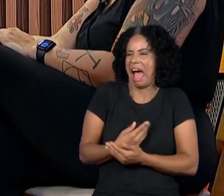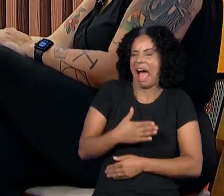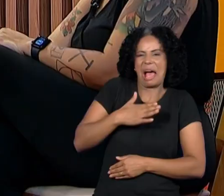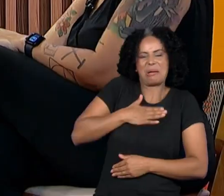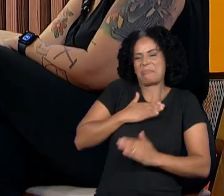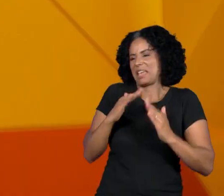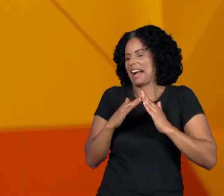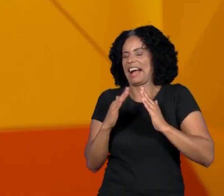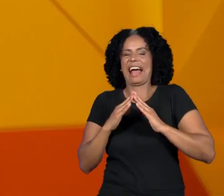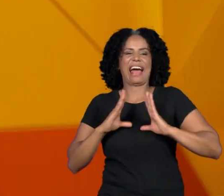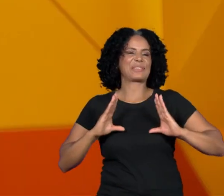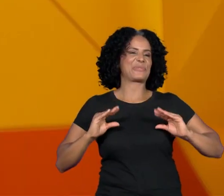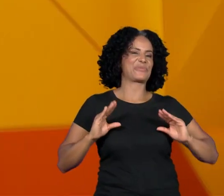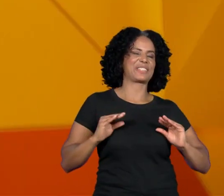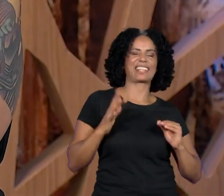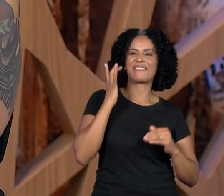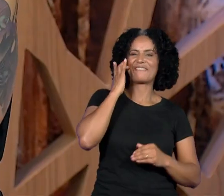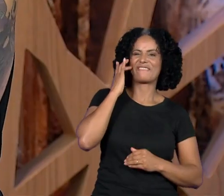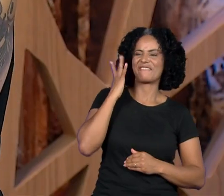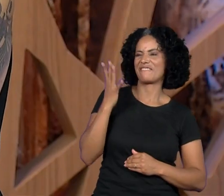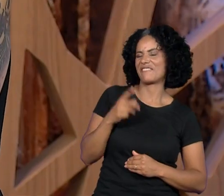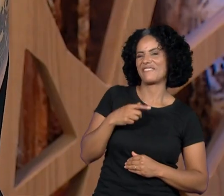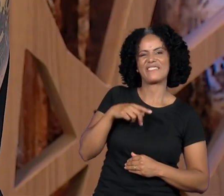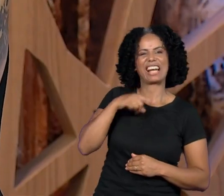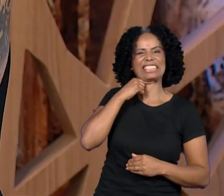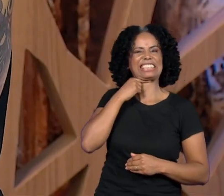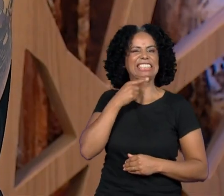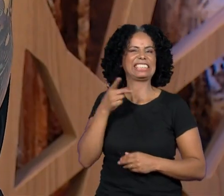sente confortável, né? Exatamente. Porque não tem fica muito fiscalização. mais